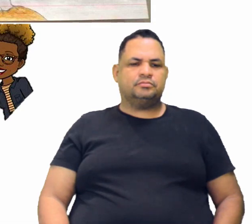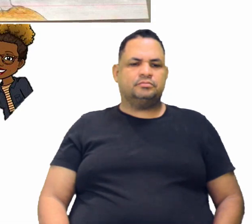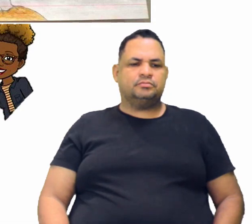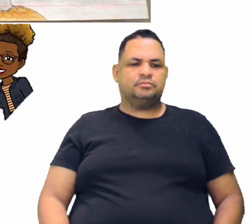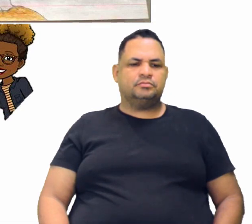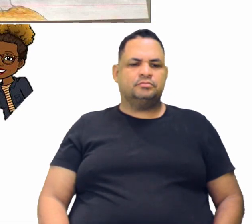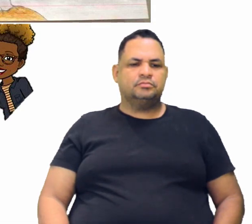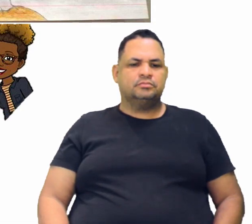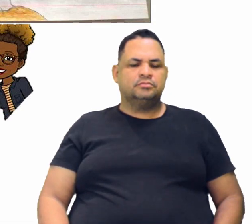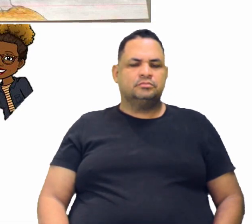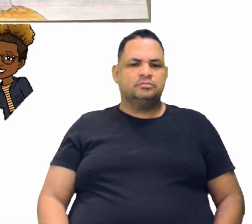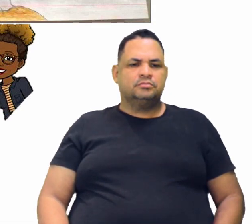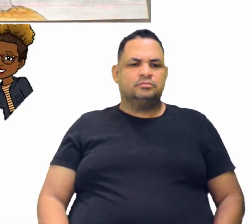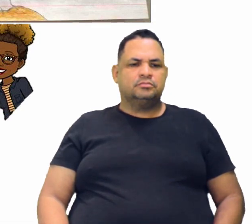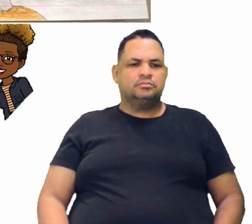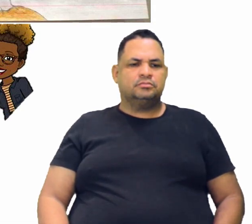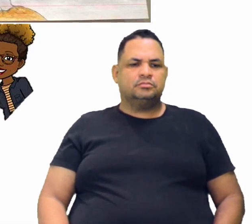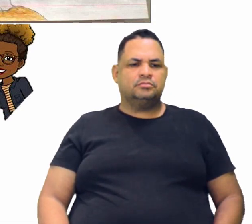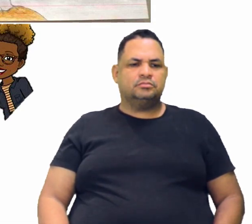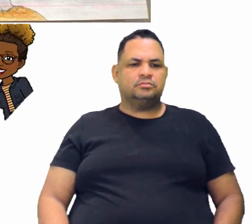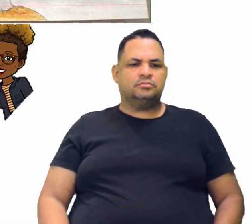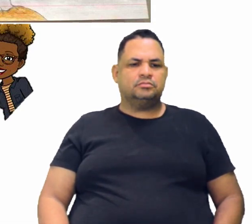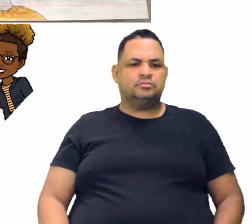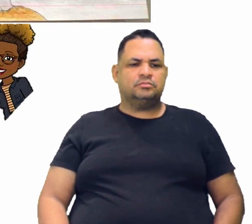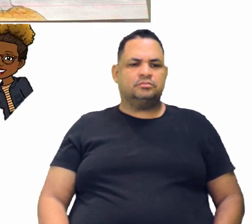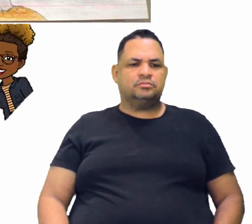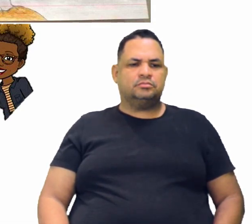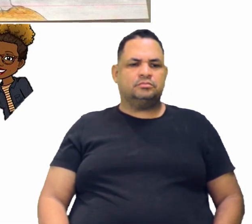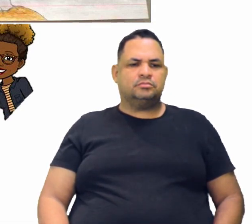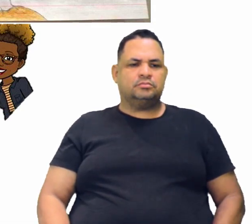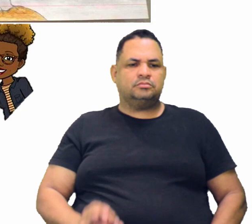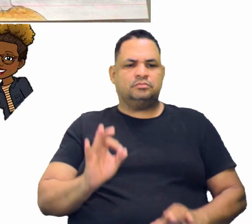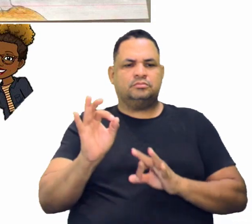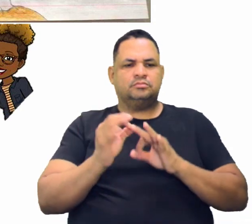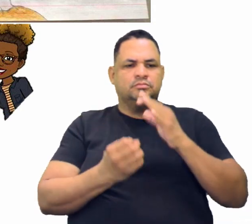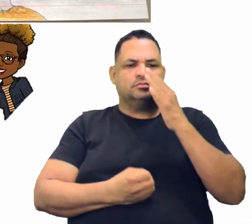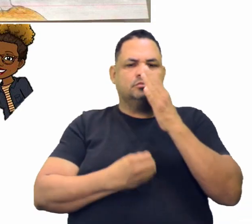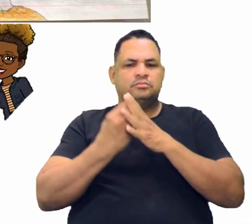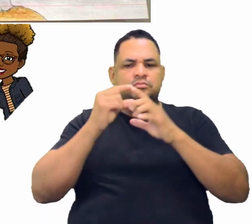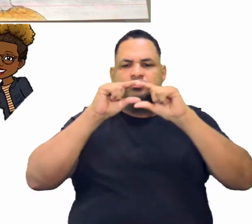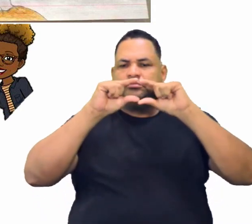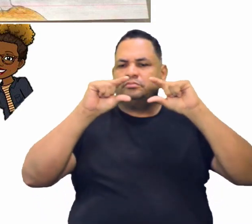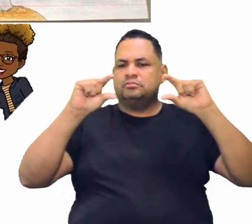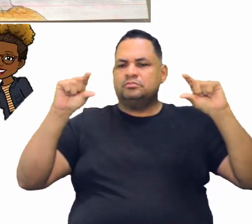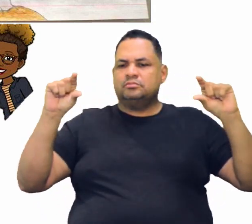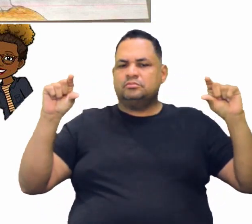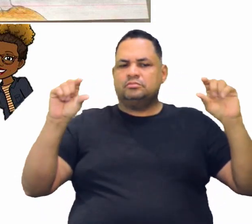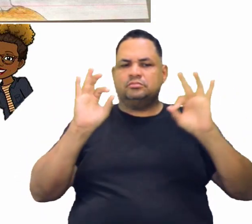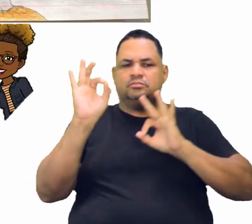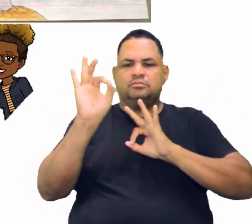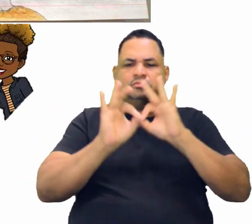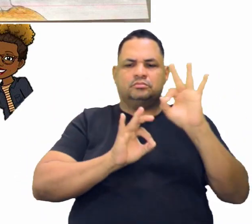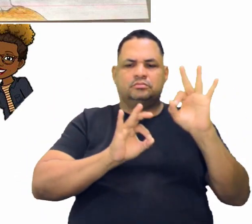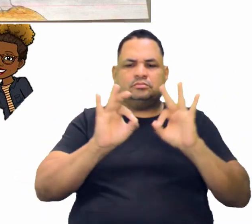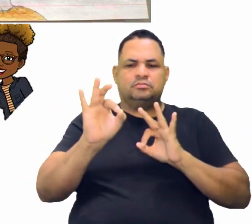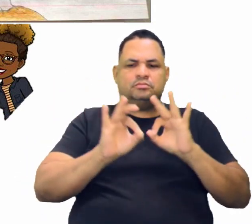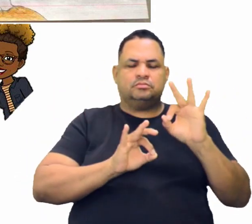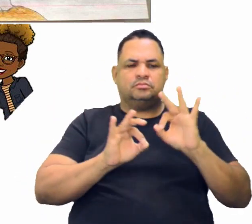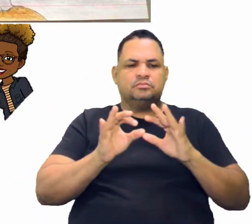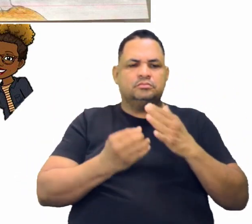certo? Então, vamos lá. Nessa última, forma-se em frase. Frases são